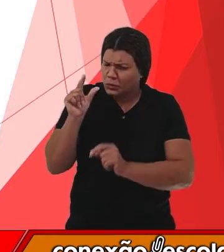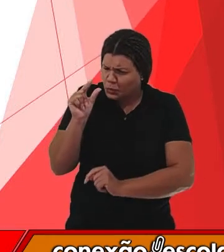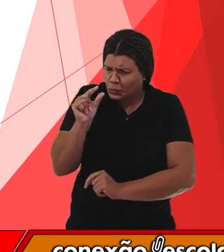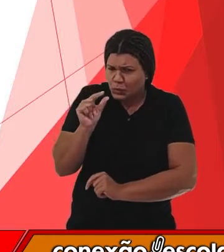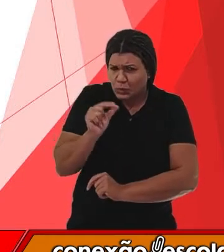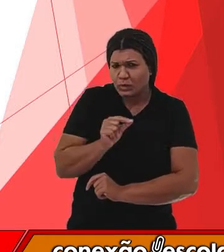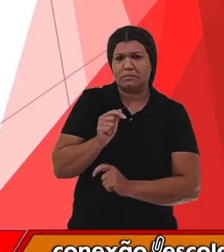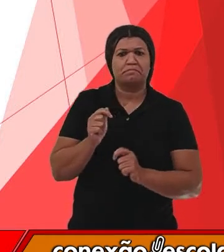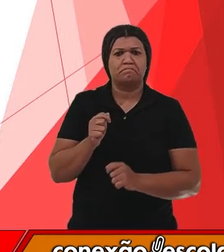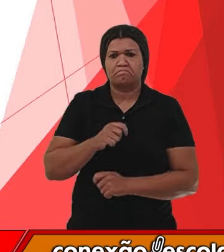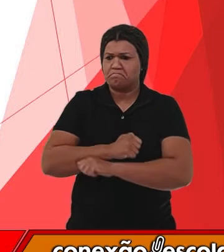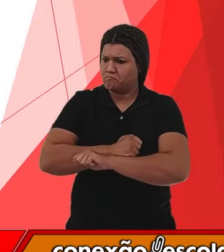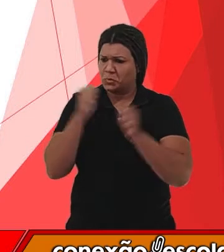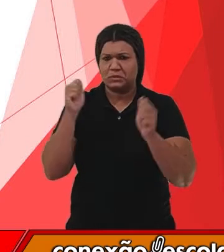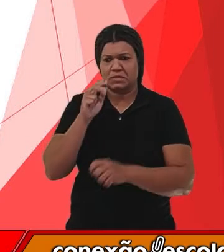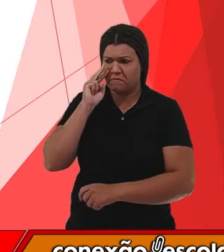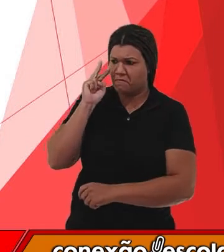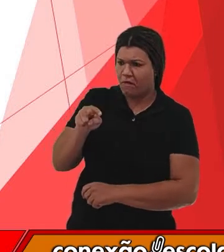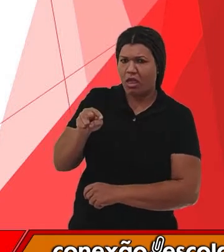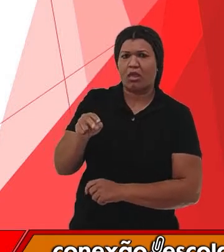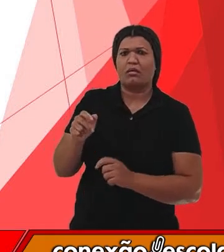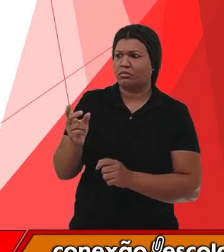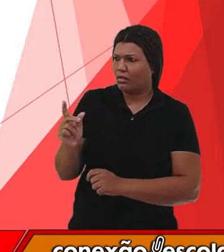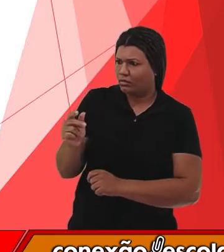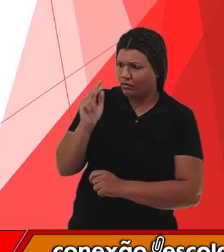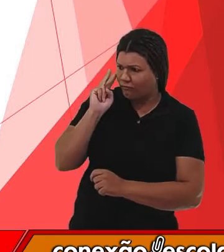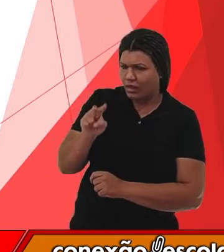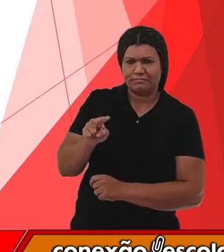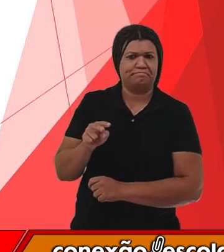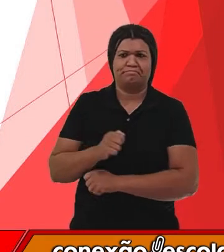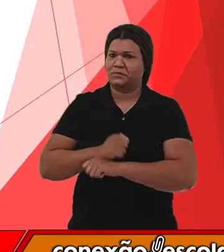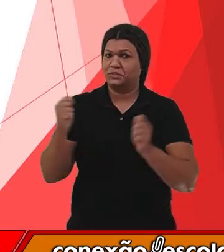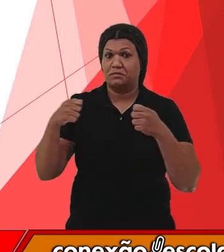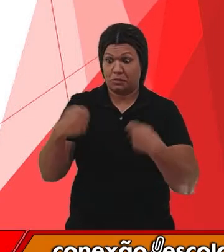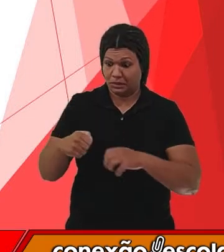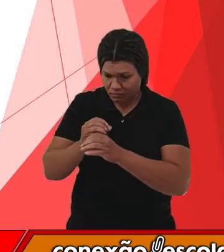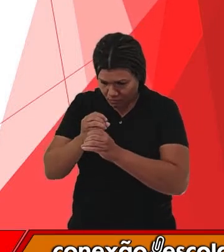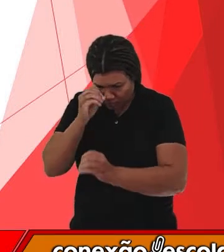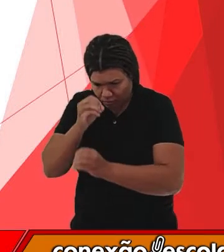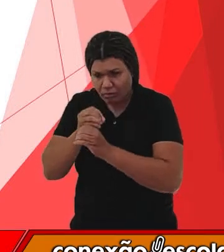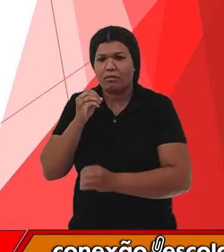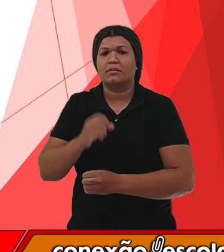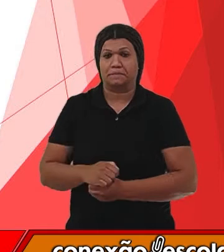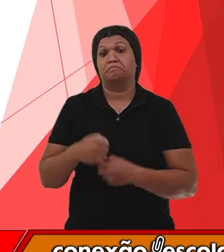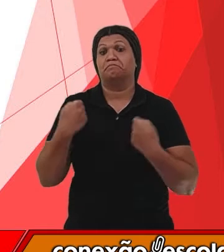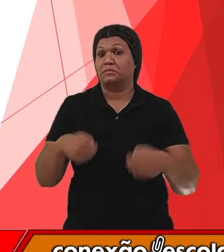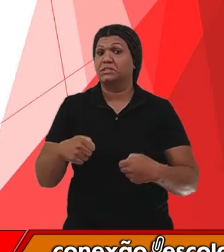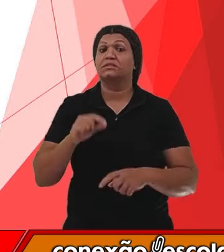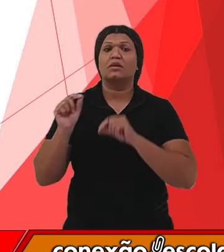pequenos que não podem ser vistos a olho nu. Para observá-los, são